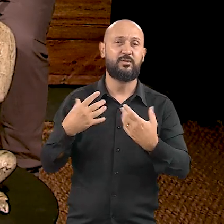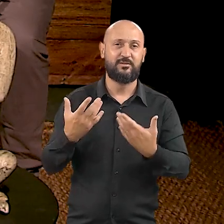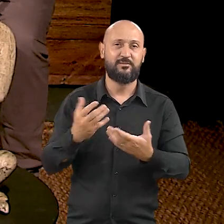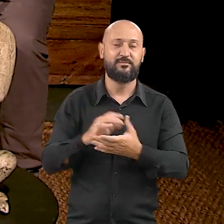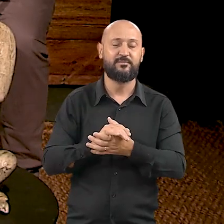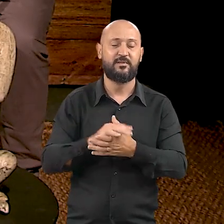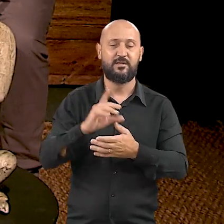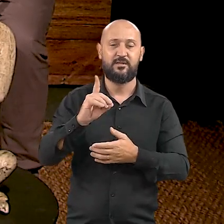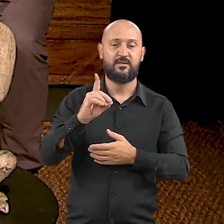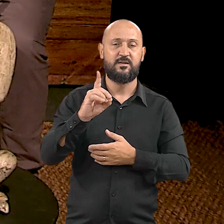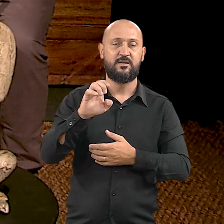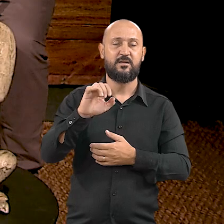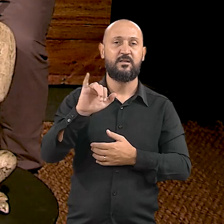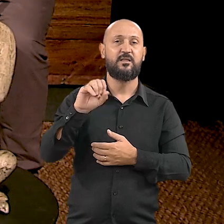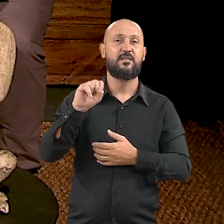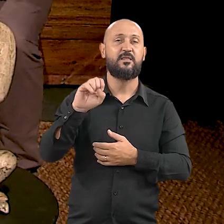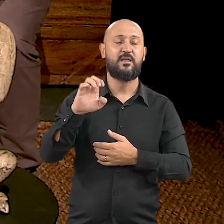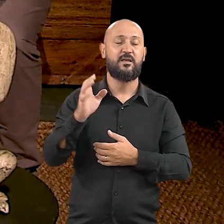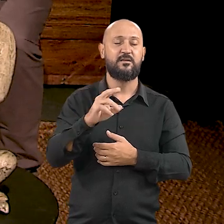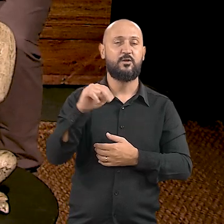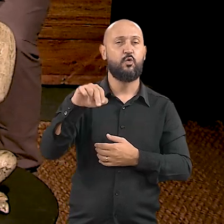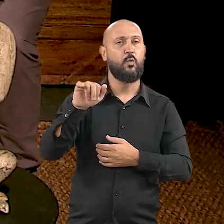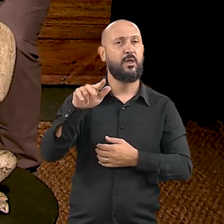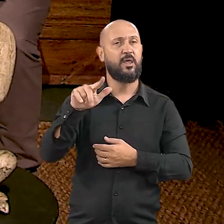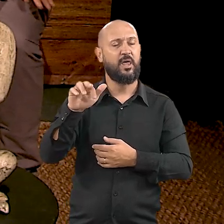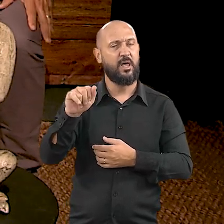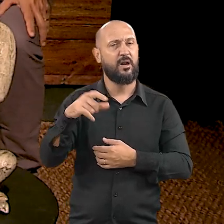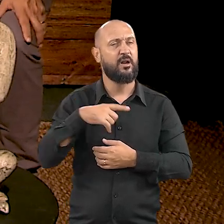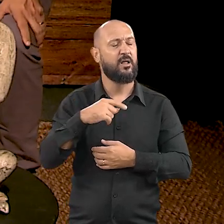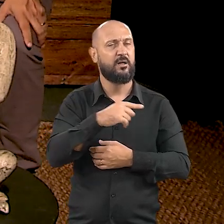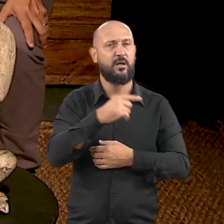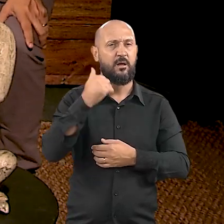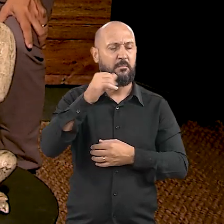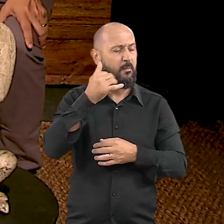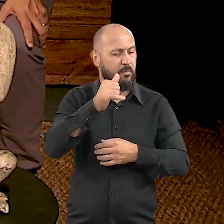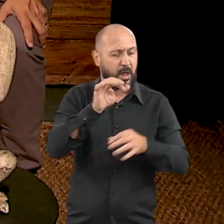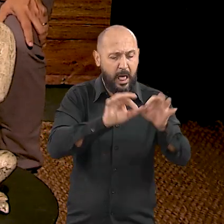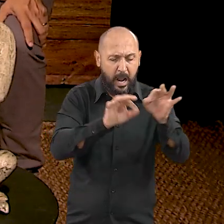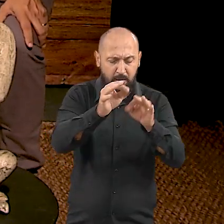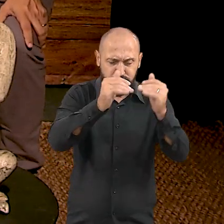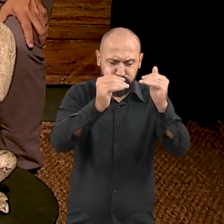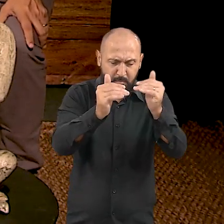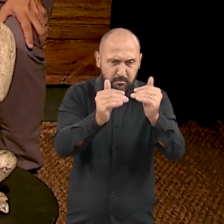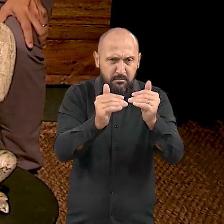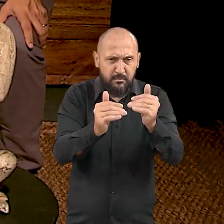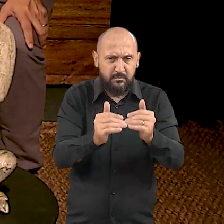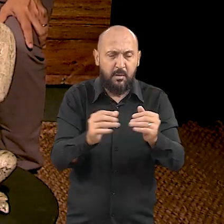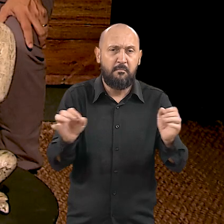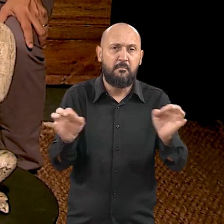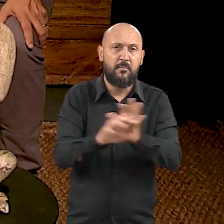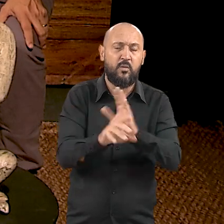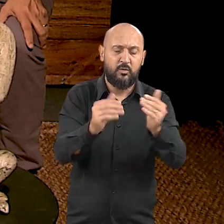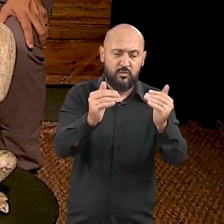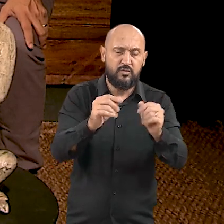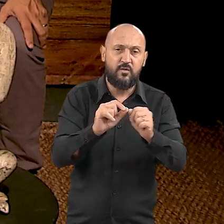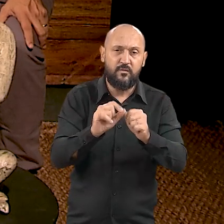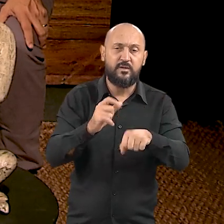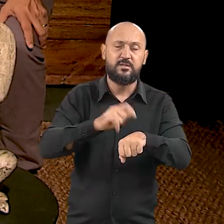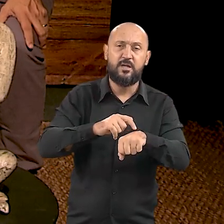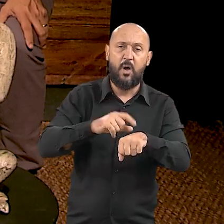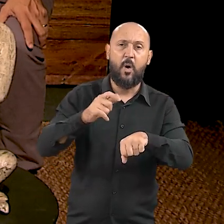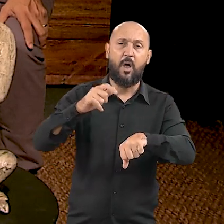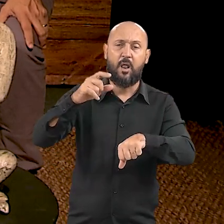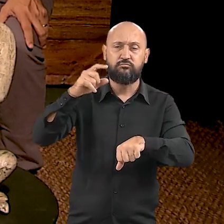tudo. A Deise Mostrou Nogueira. os caminhos. Ela era muito organizada, ela me passou tudo mastigadinho que eu tinha que